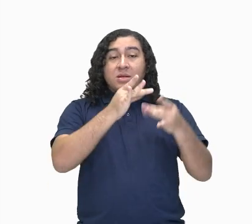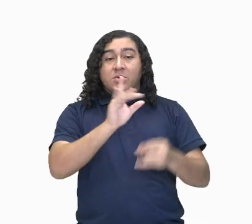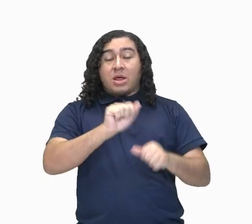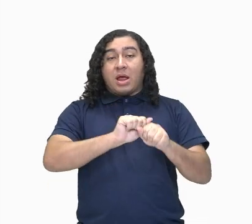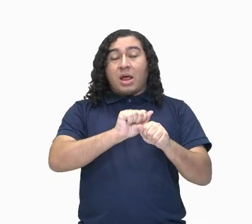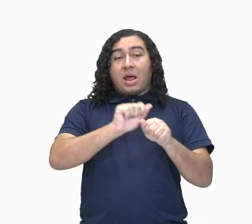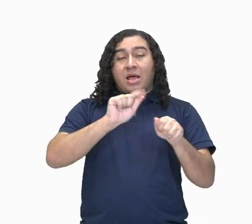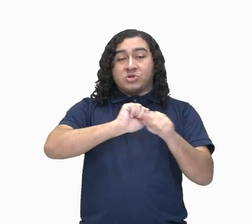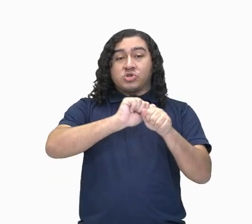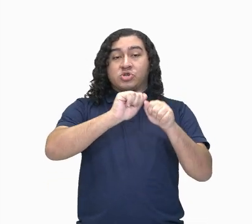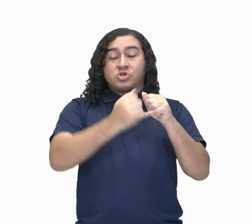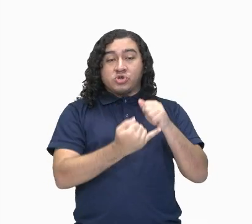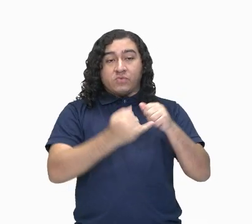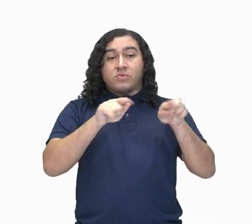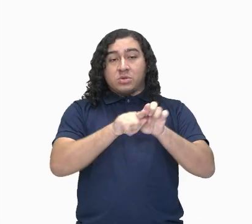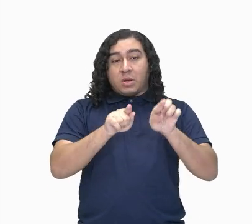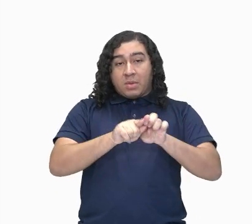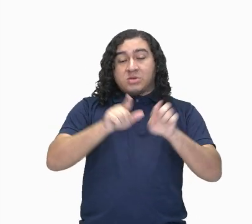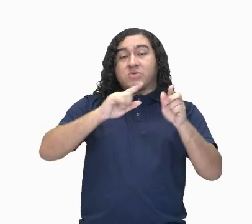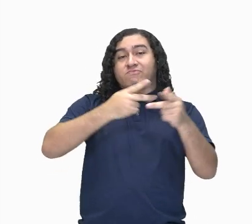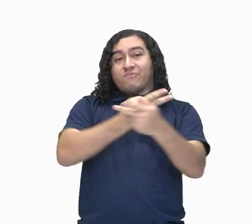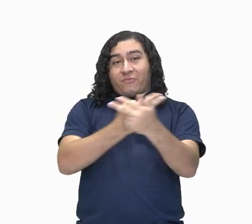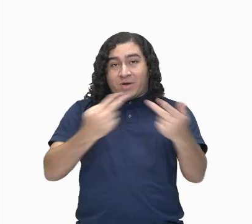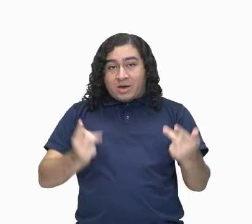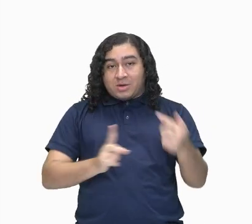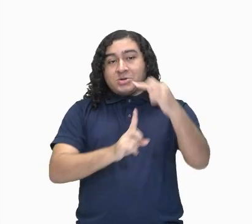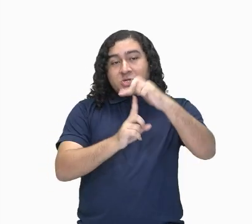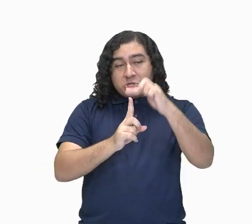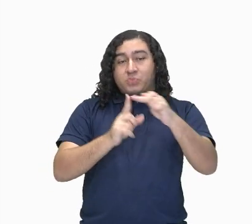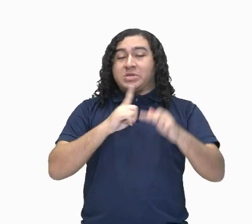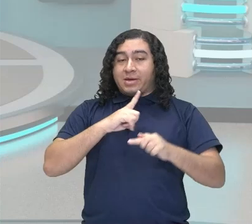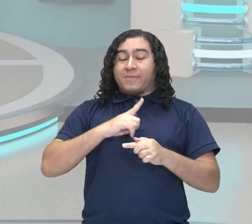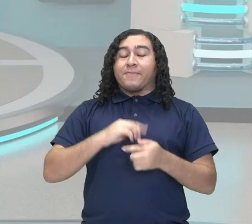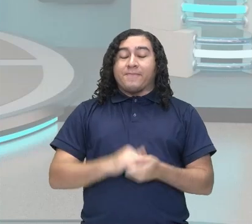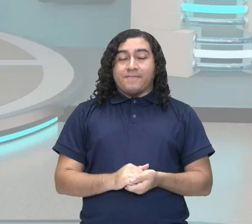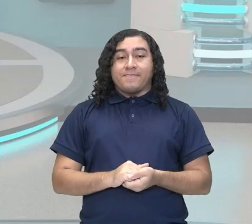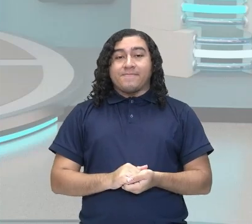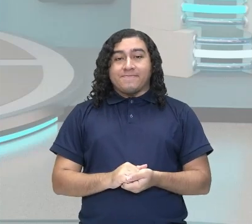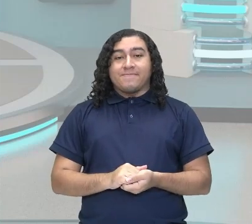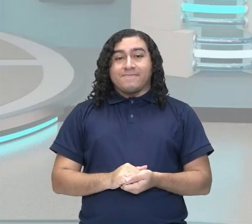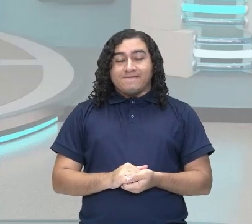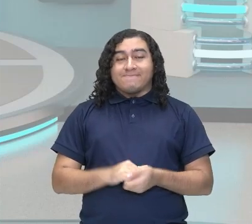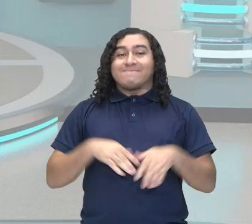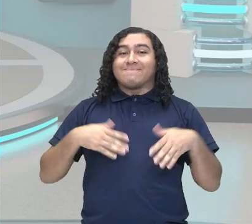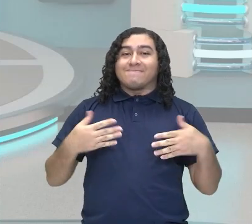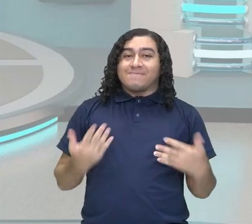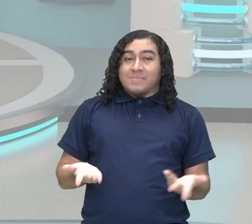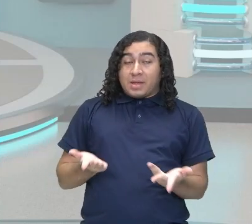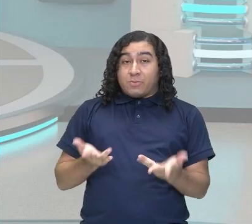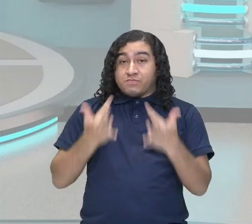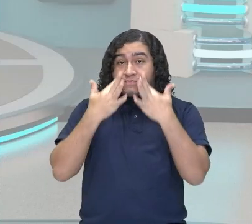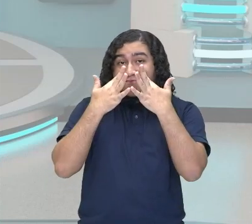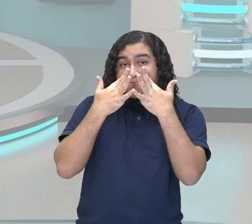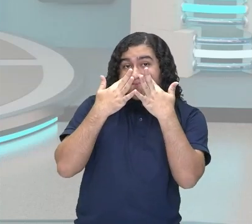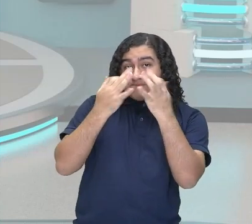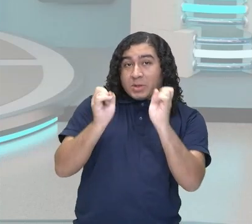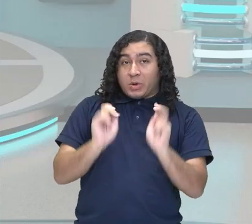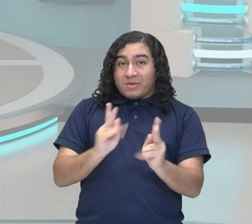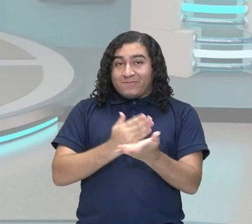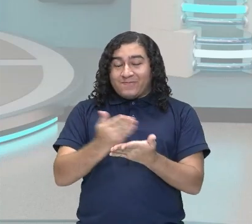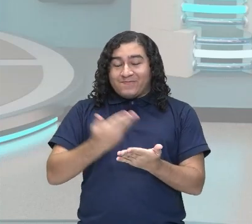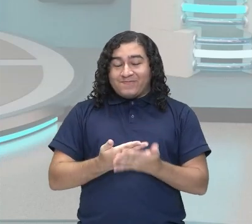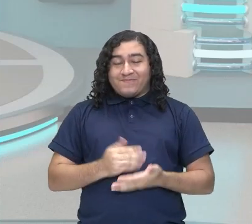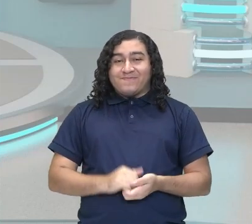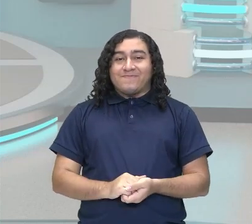adjetivos longos, comparativos de igualdade, comparativo de inferioridade e superioridade. Então, fique aí atento que a aula já vai